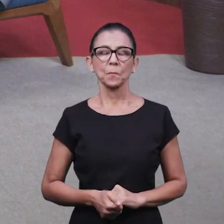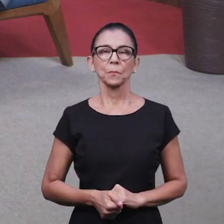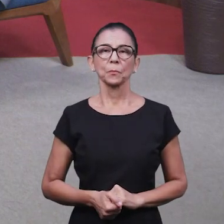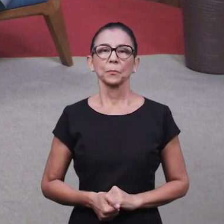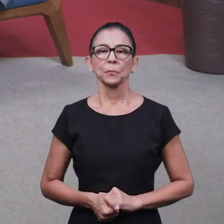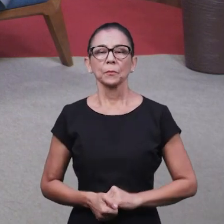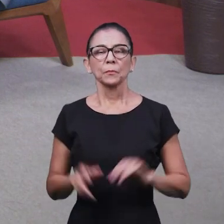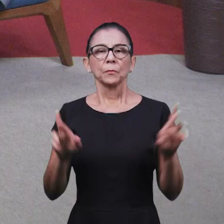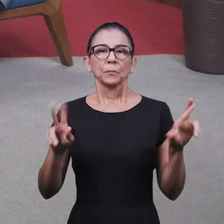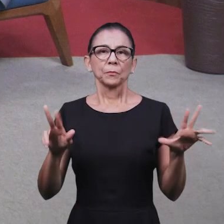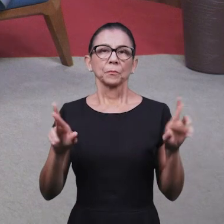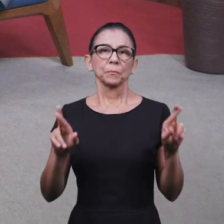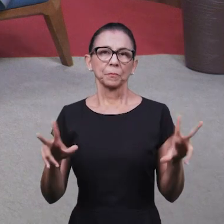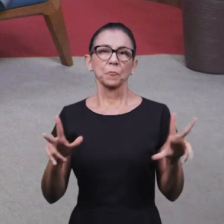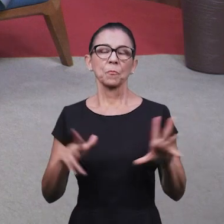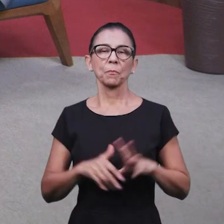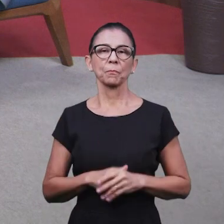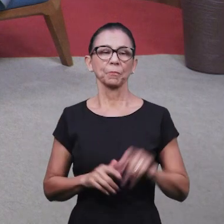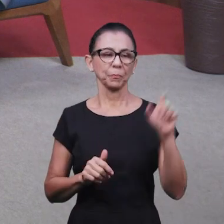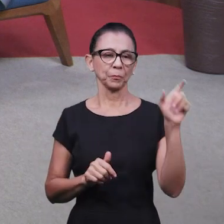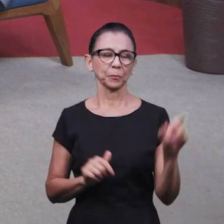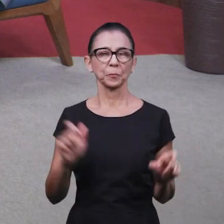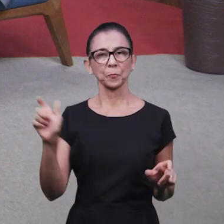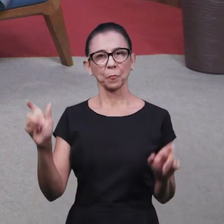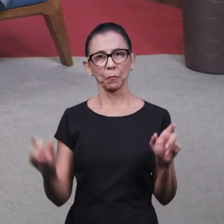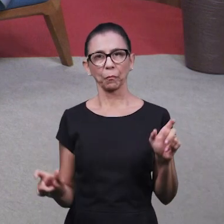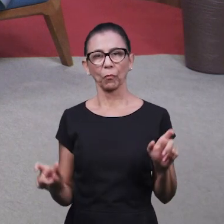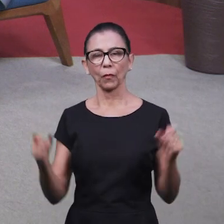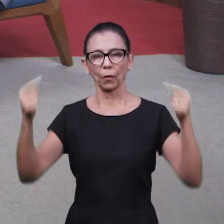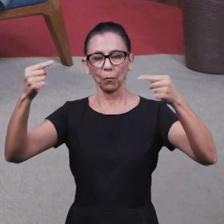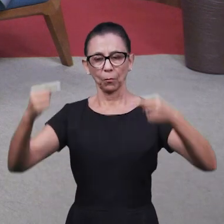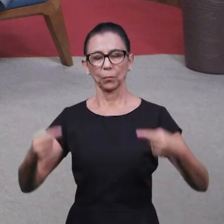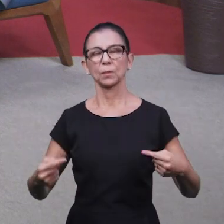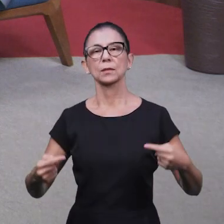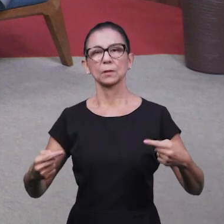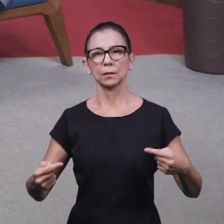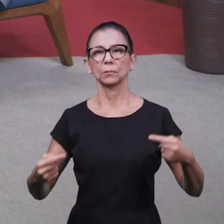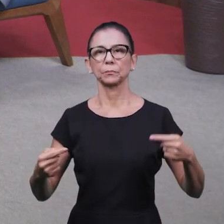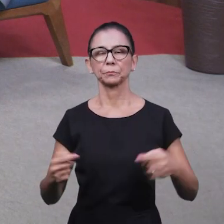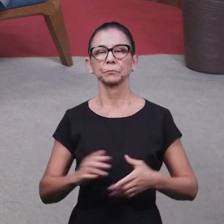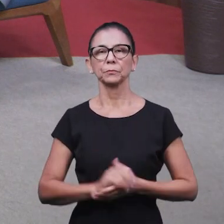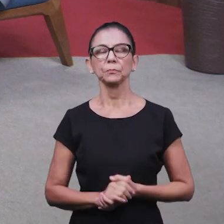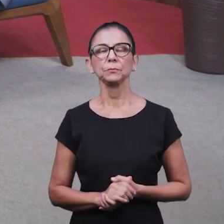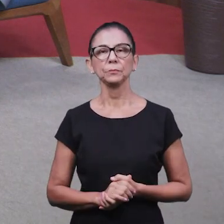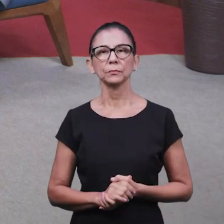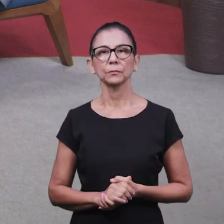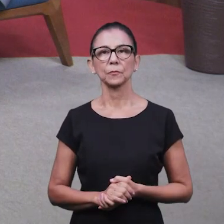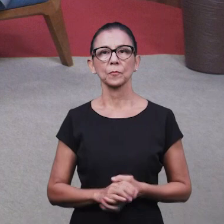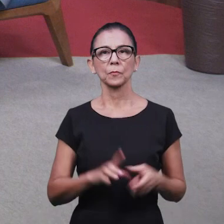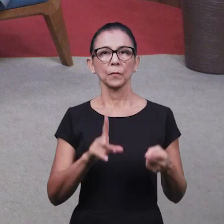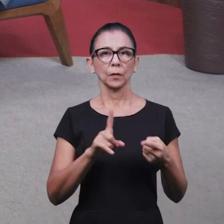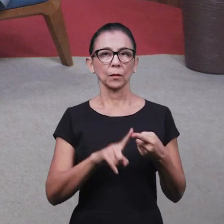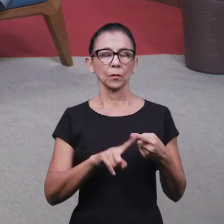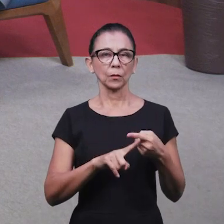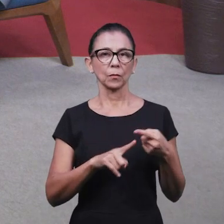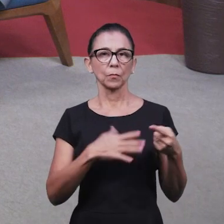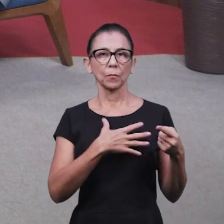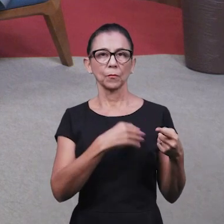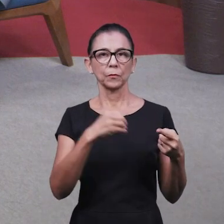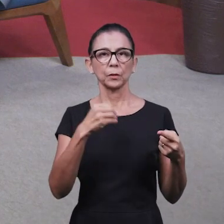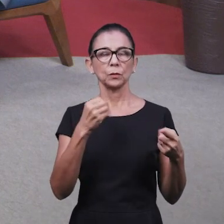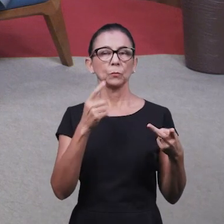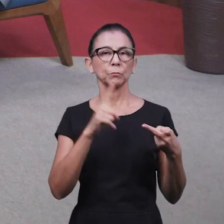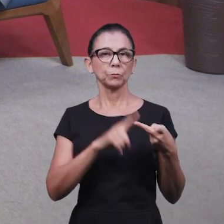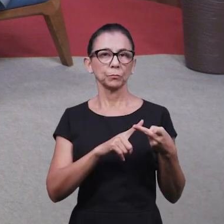essa foi a diferença dessas duas formas de oposição contra Davi, no primeiro filho, Absalão, e o